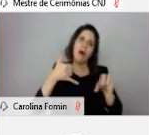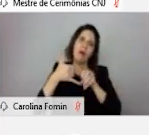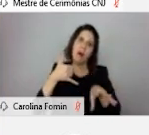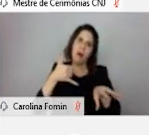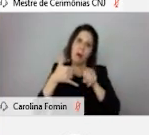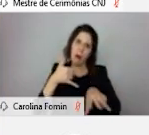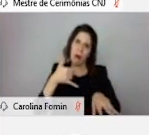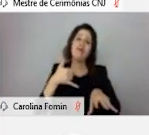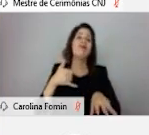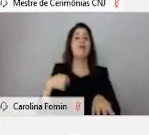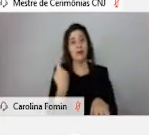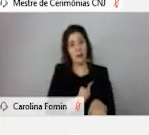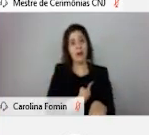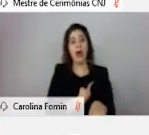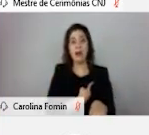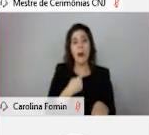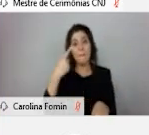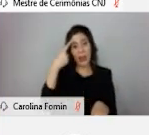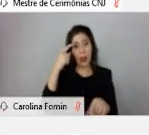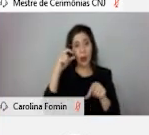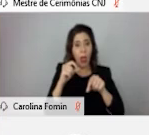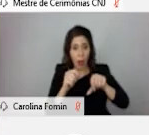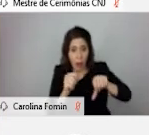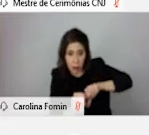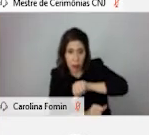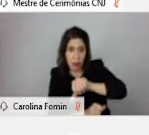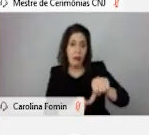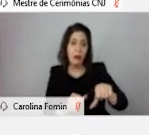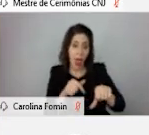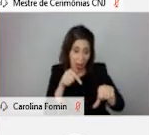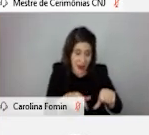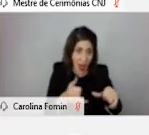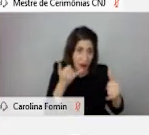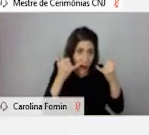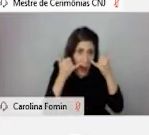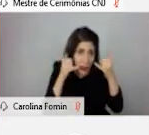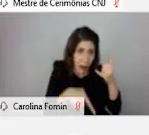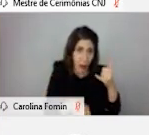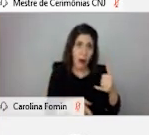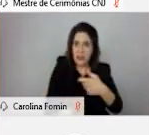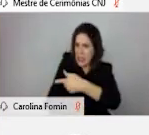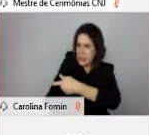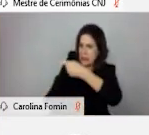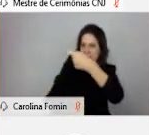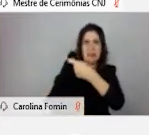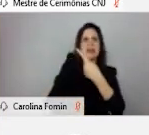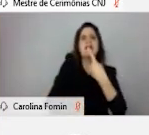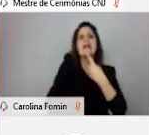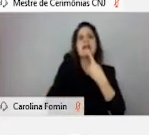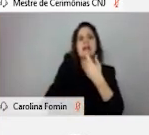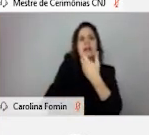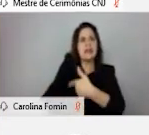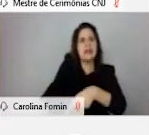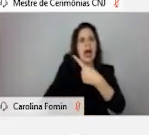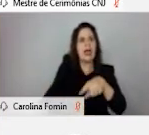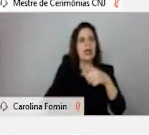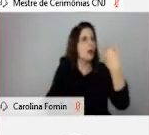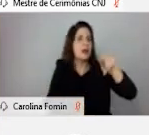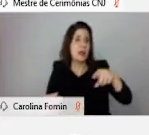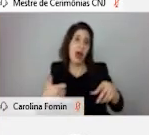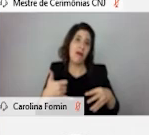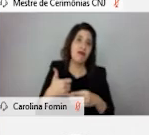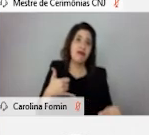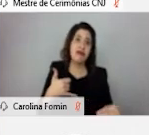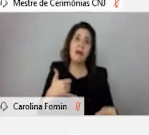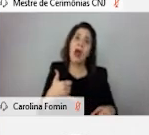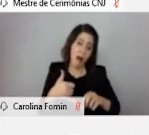gente utilizar essas informações ao invés de ter que, por exemplo, colher exame de sangue. Então, aqui é um desenvolvimento, foi publicado agora, em abril, é um vaso sanitário